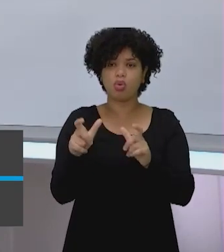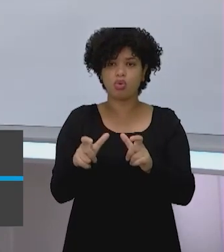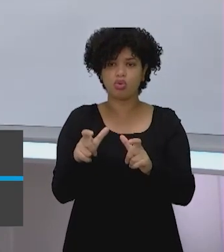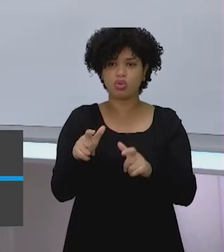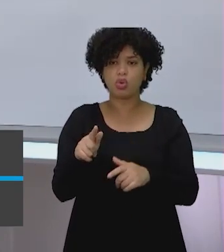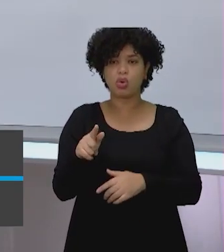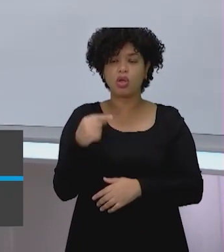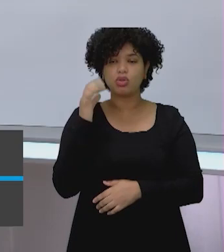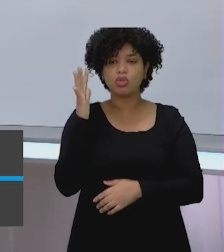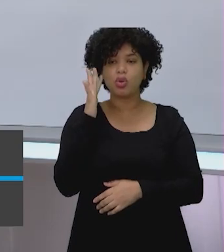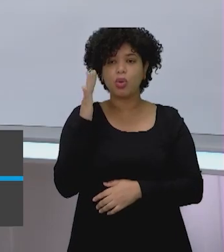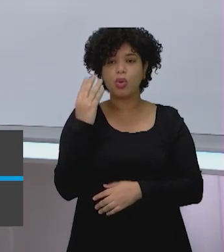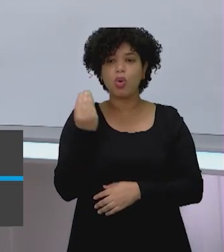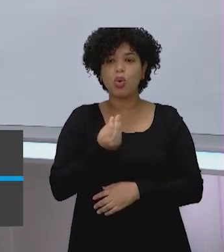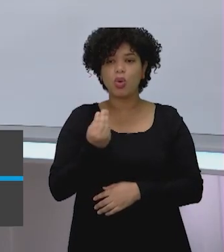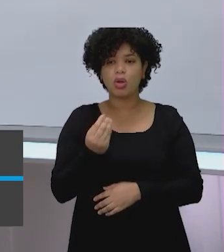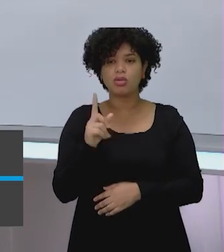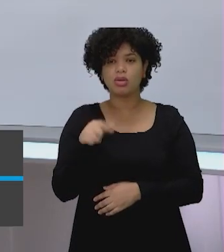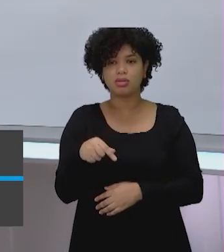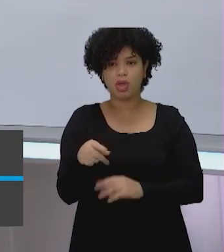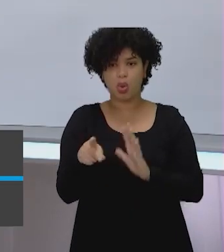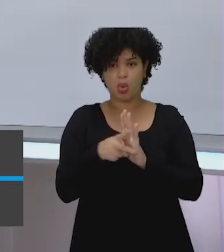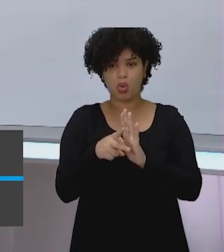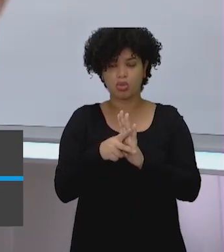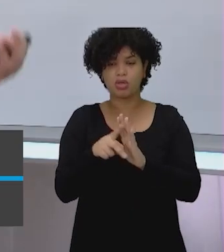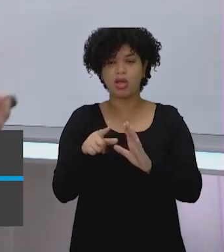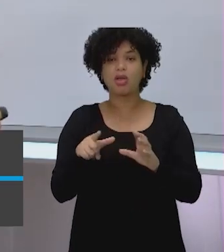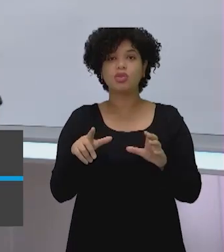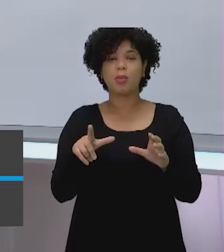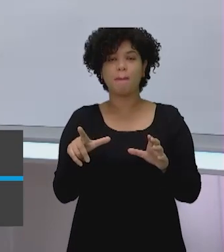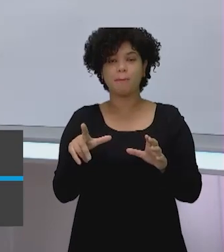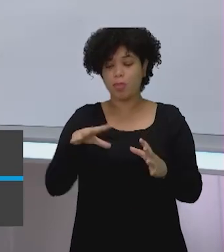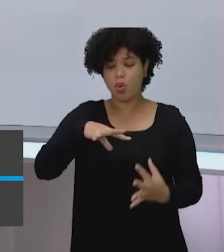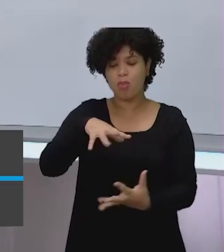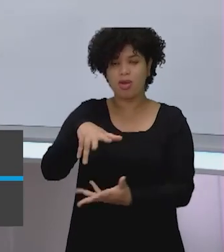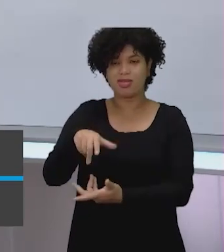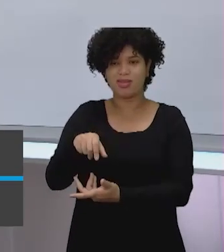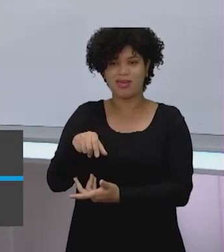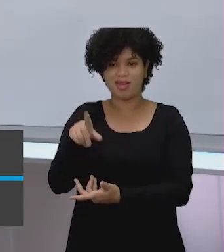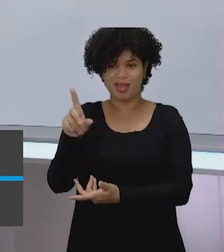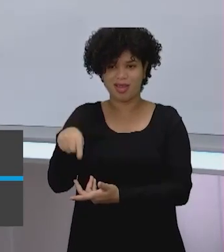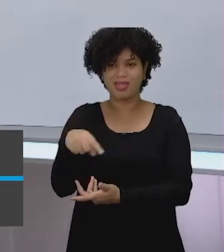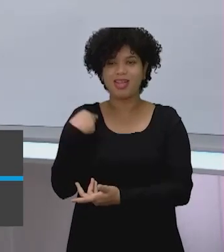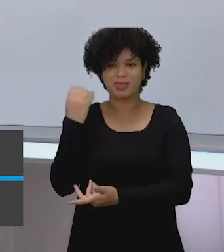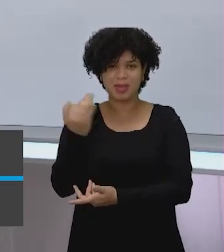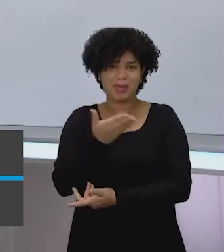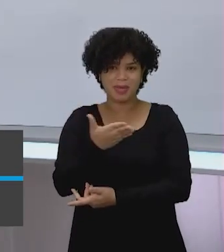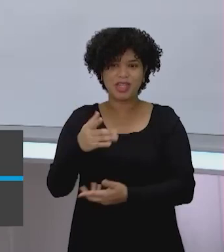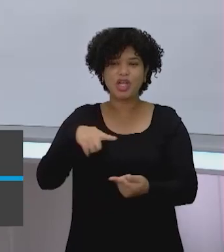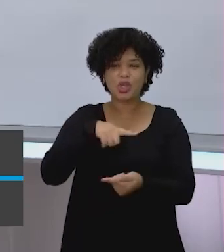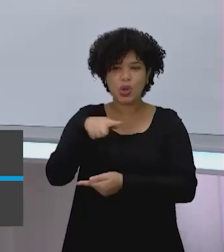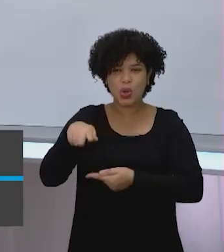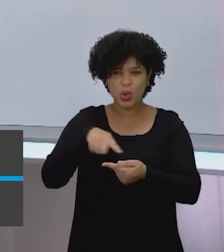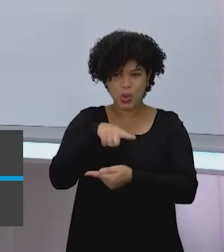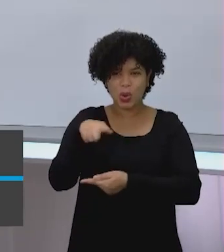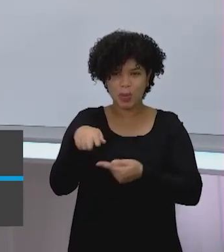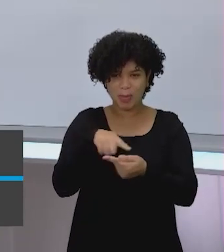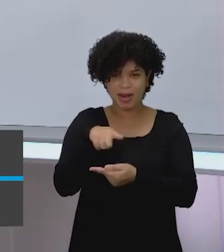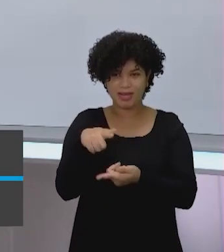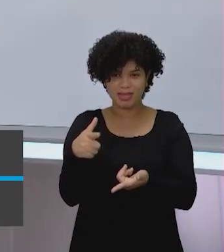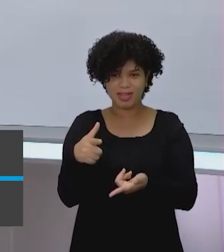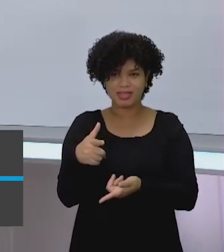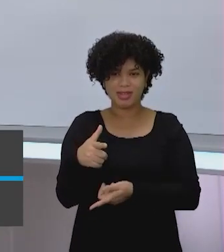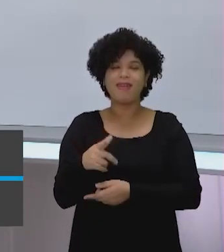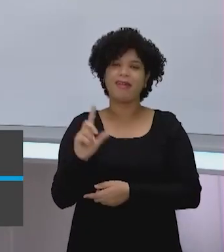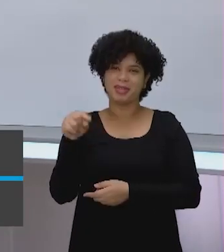gente pode pensar ele de uma forma una, né? Ou seja, o globo terrestre. Eu falei antes da globalização, vamos ver se a gente chega